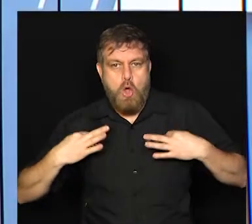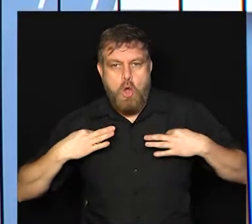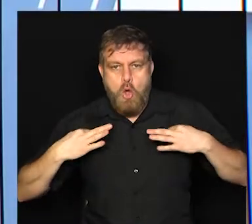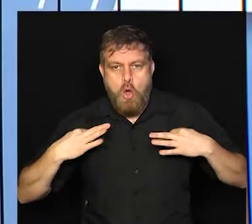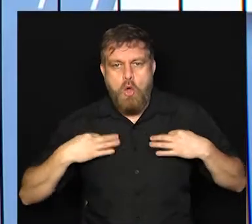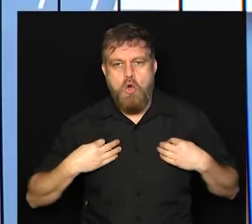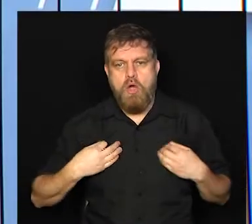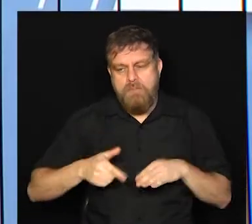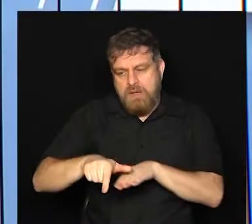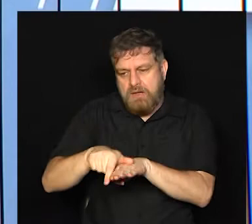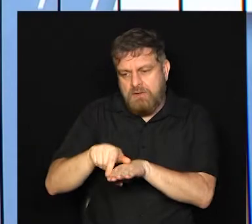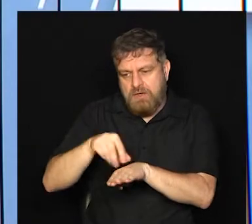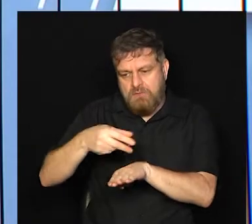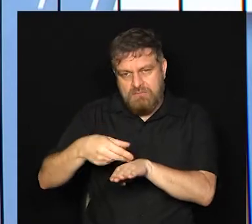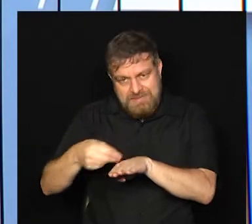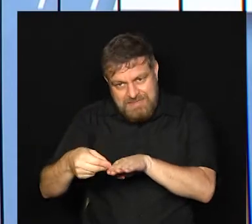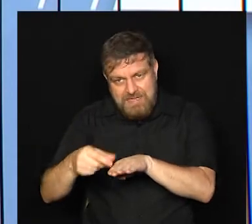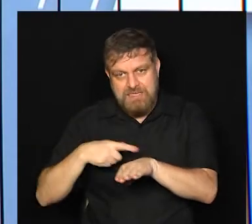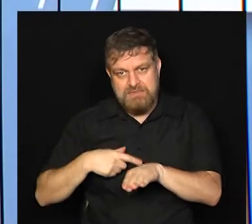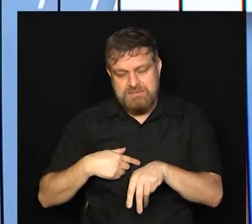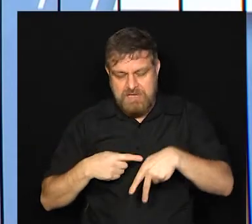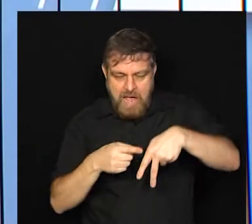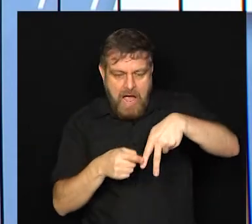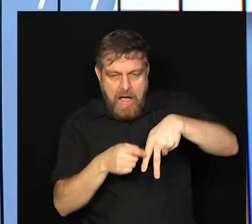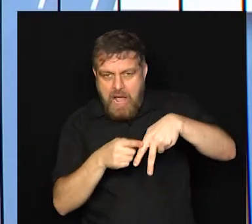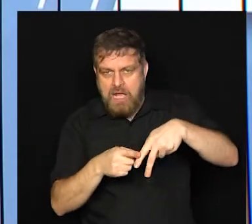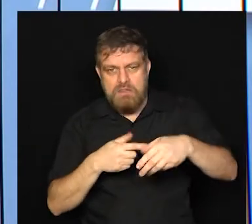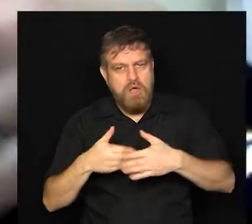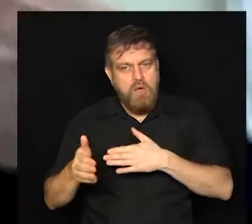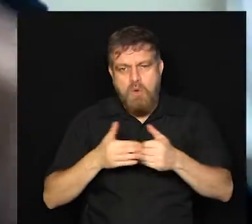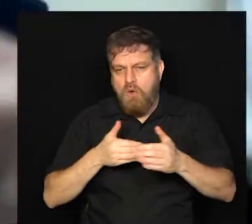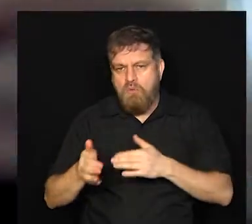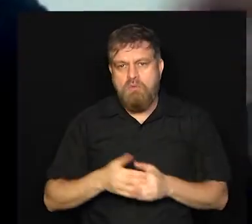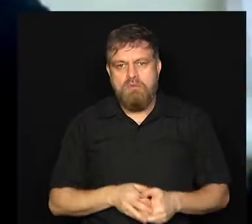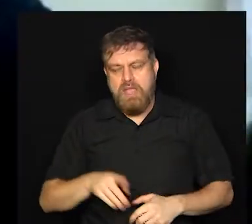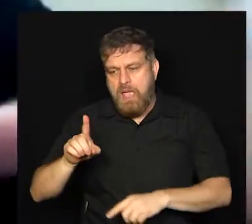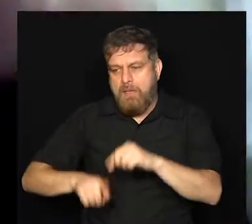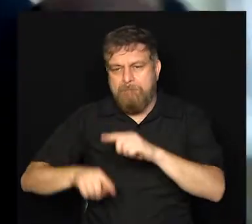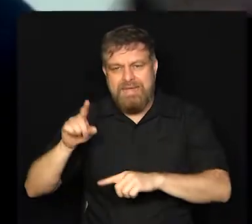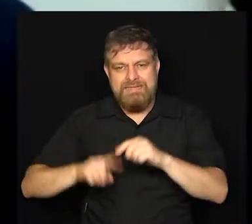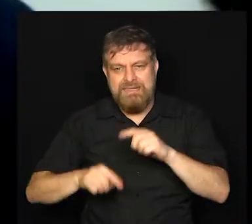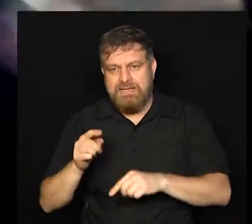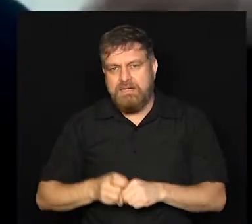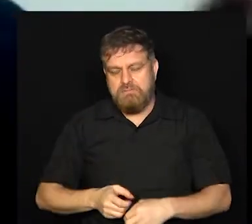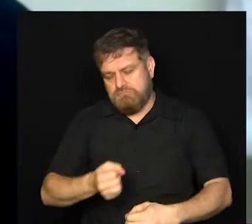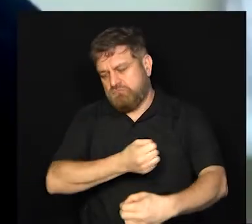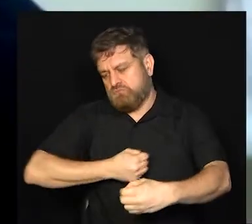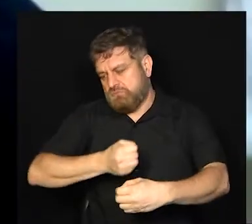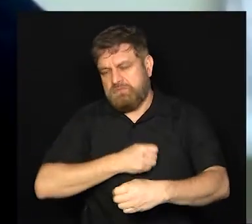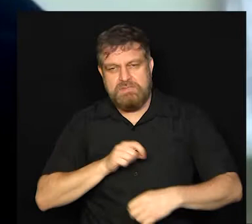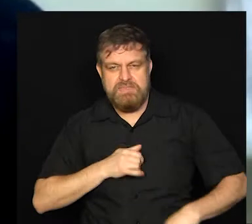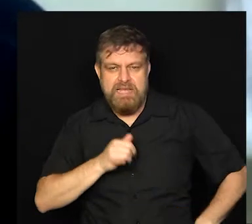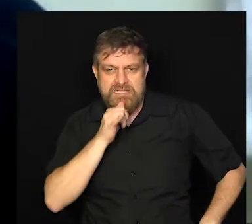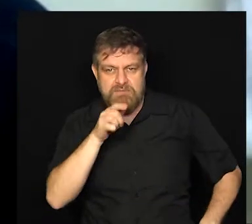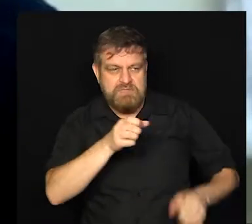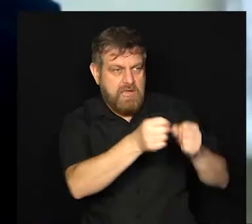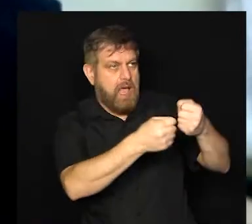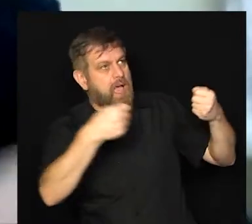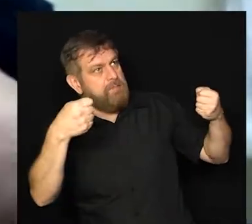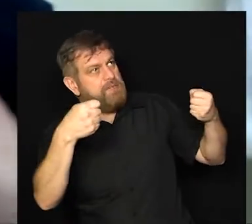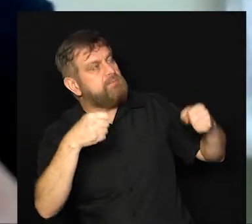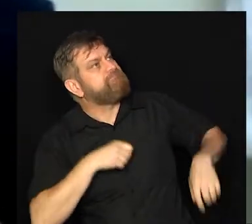frio, é um tênis, é uma calça, é utensílios da cozinha, é roupa de cama, de banho. Ai, você fez uma faxina no seu